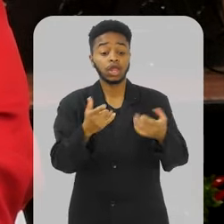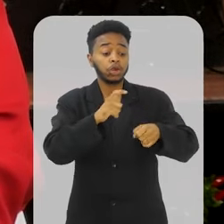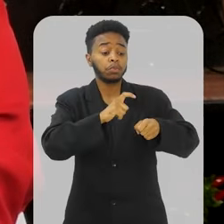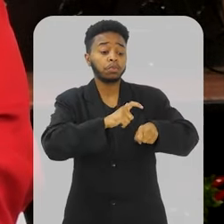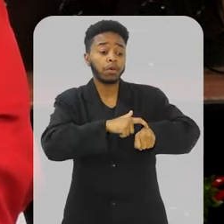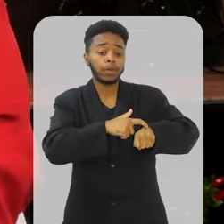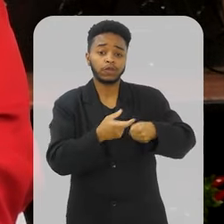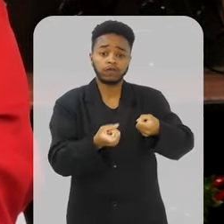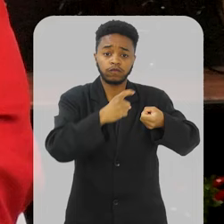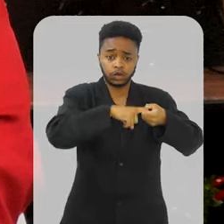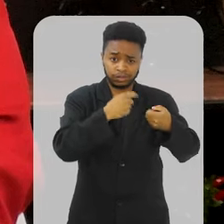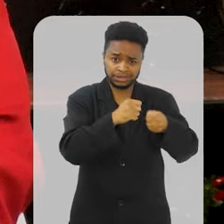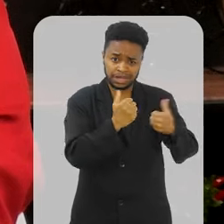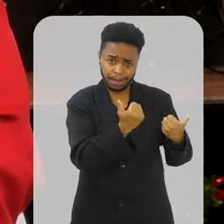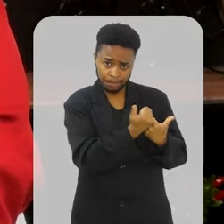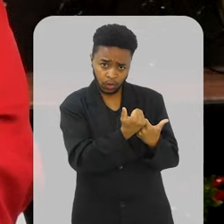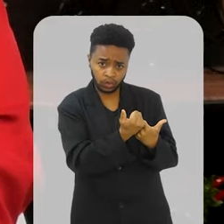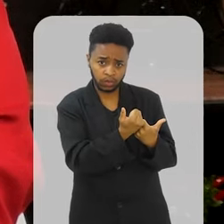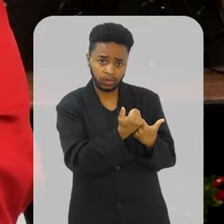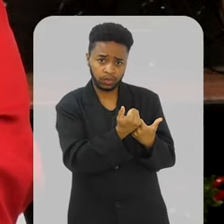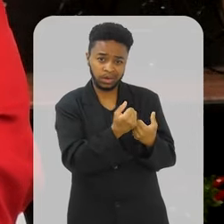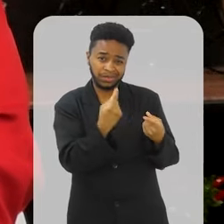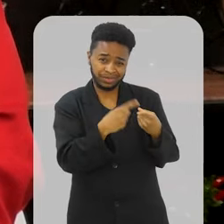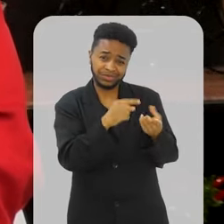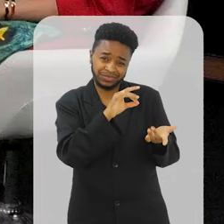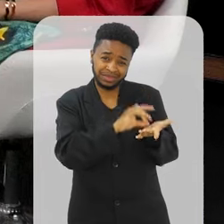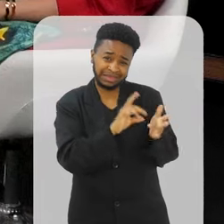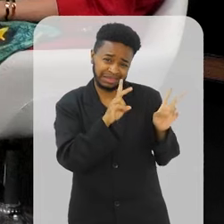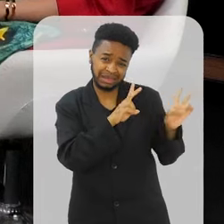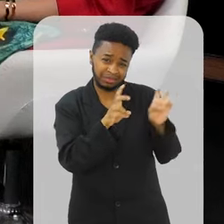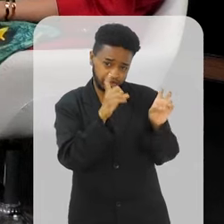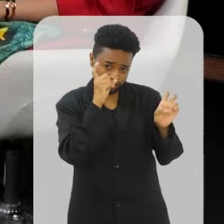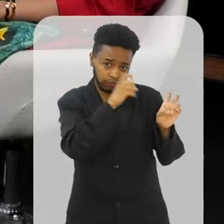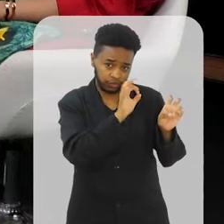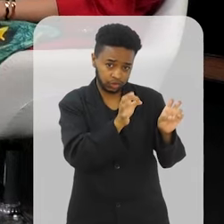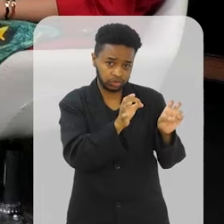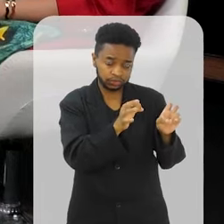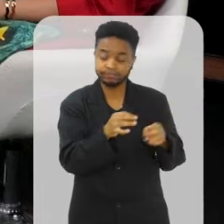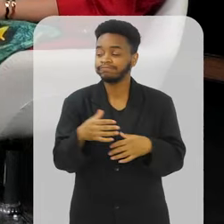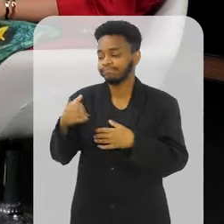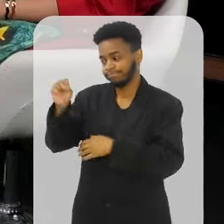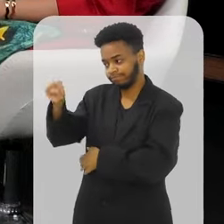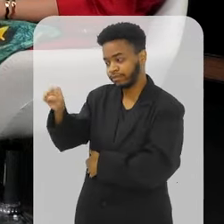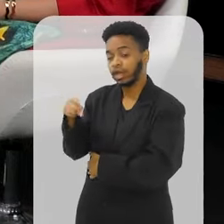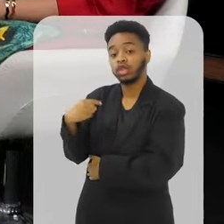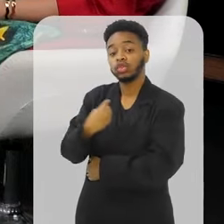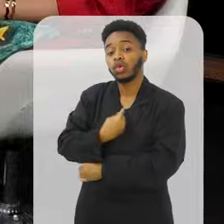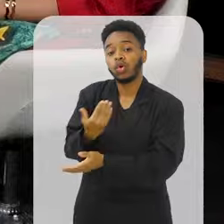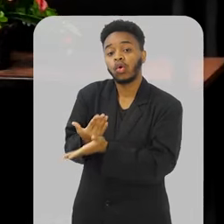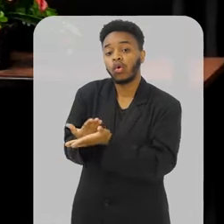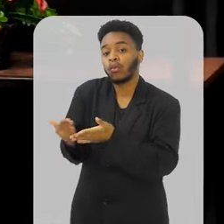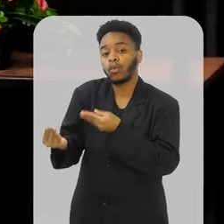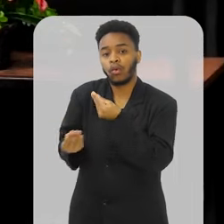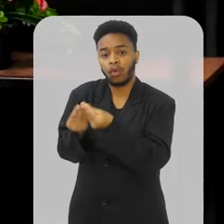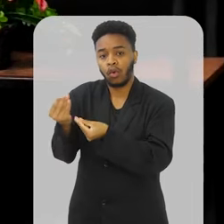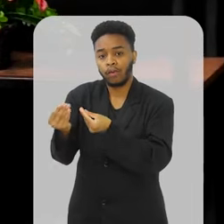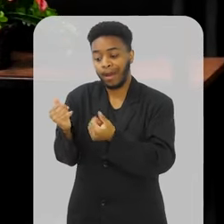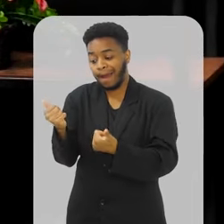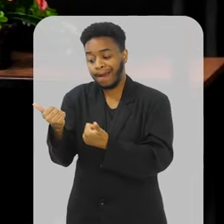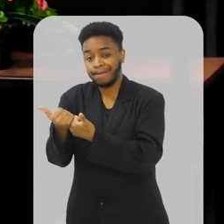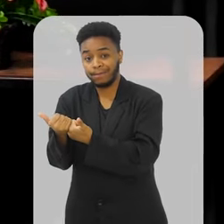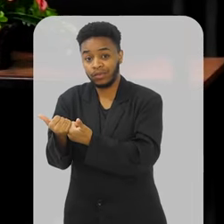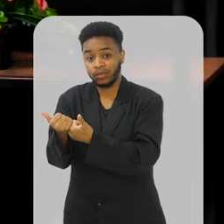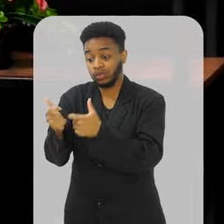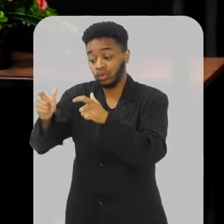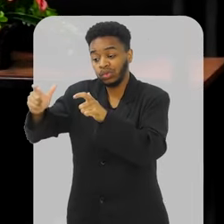quando eles voltam eles precisam de uma assistência porque ali é uma situação dramática é a gente já começa até mesmo dando